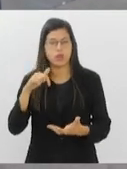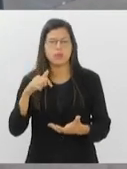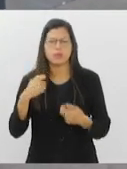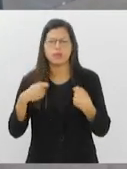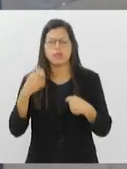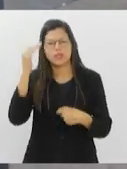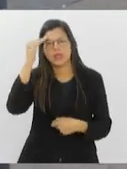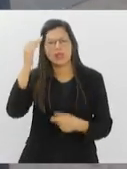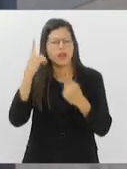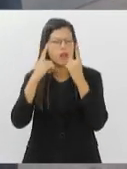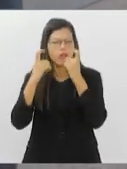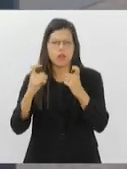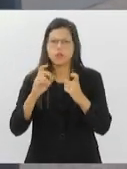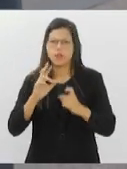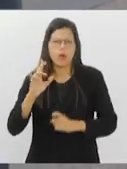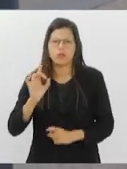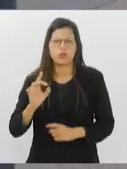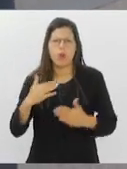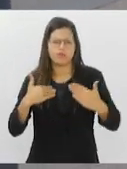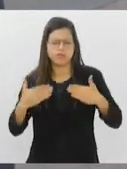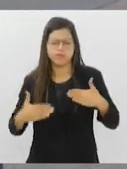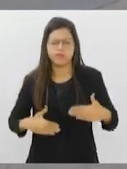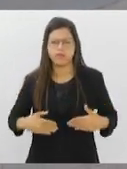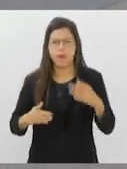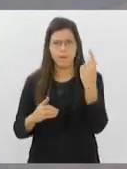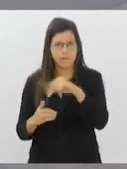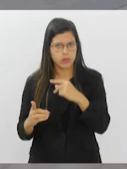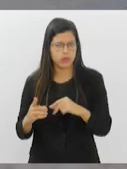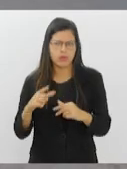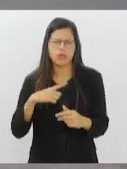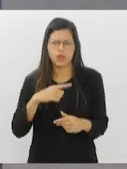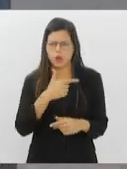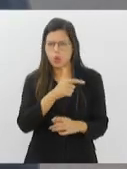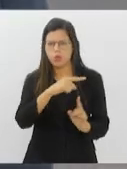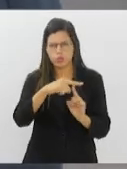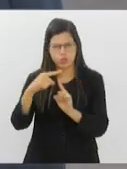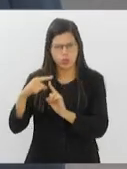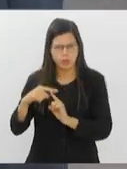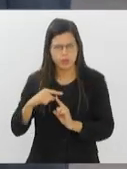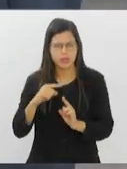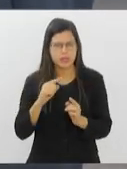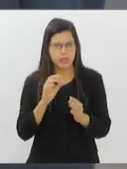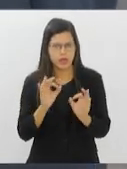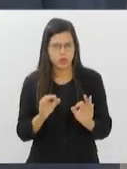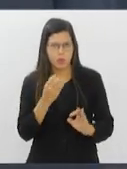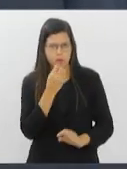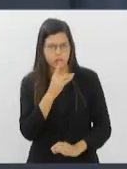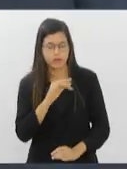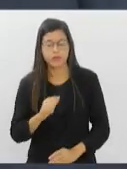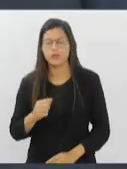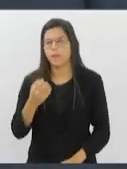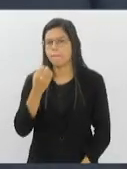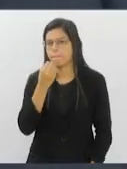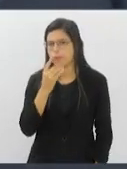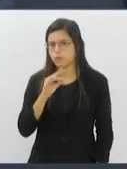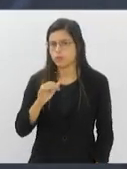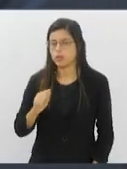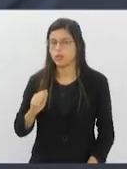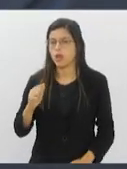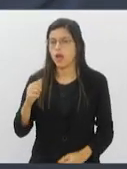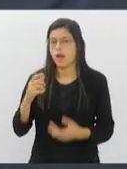vai muito além da agressão física. Existem outros tipos de violência também, né? Bom dia. Bom dia. Então, a violência ao idoso, ela